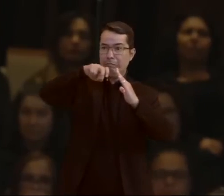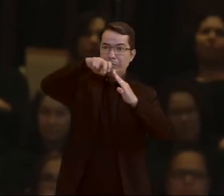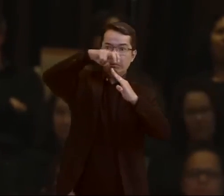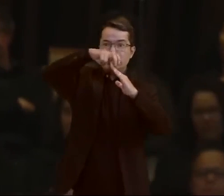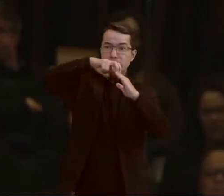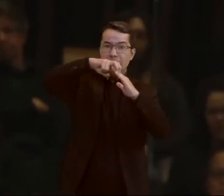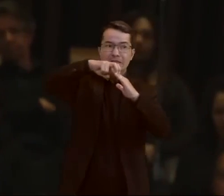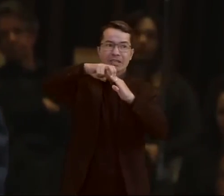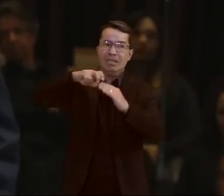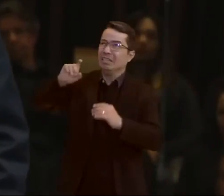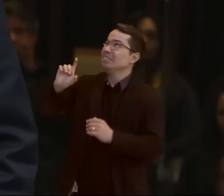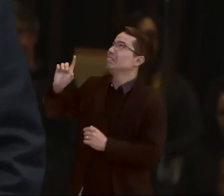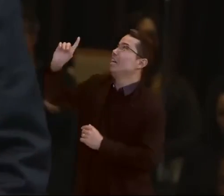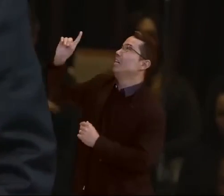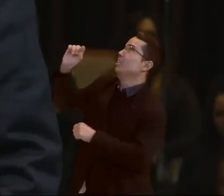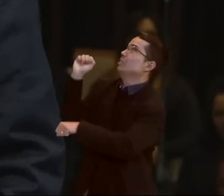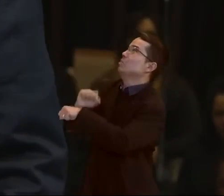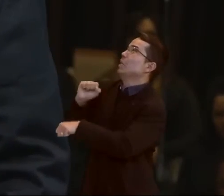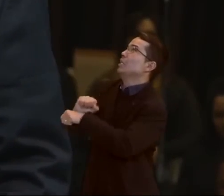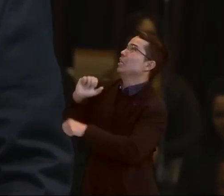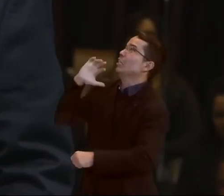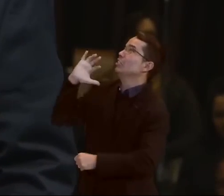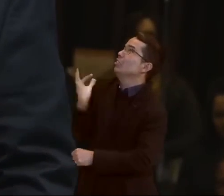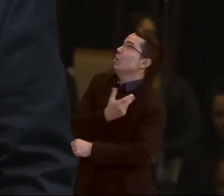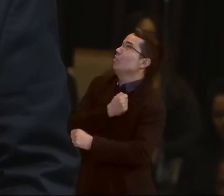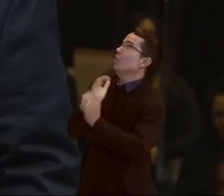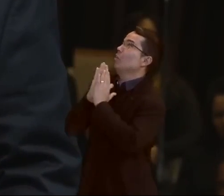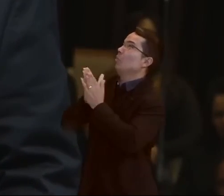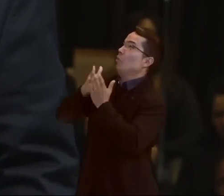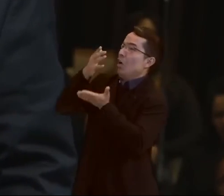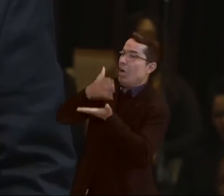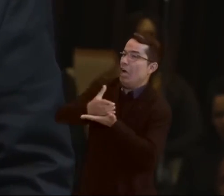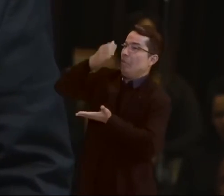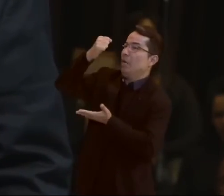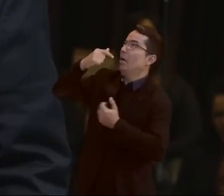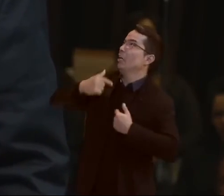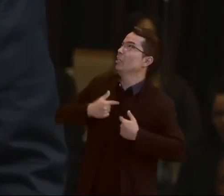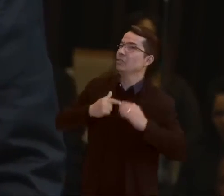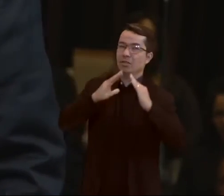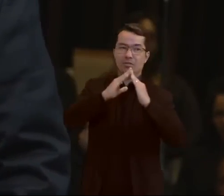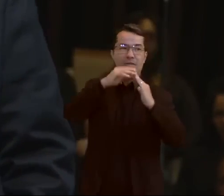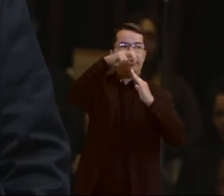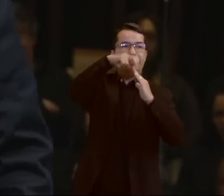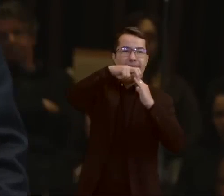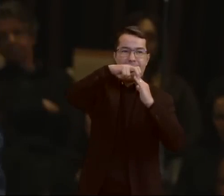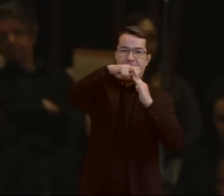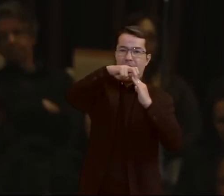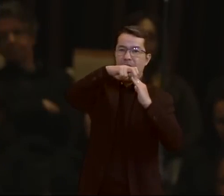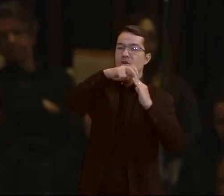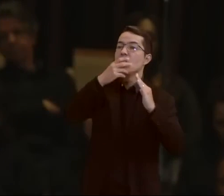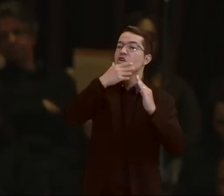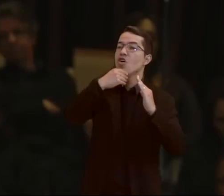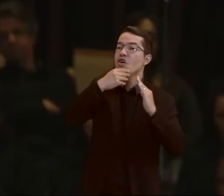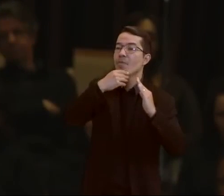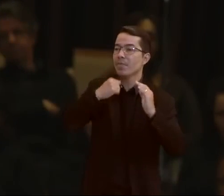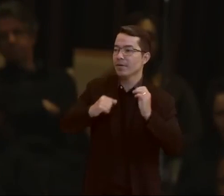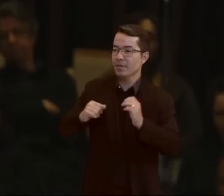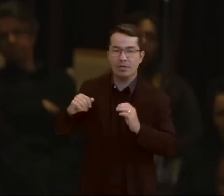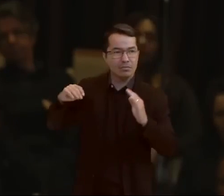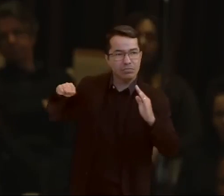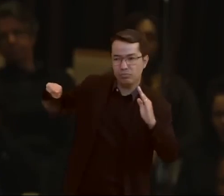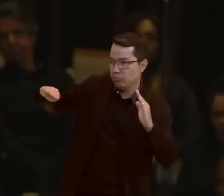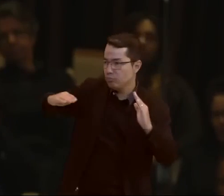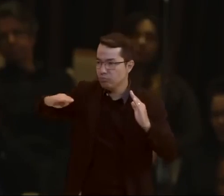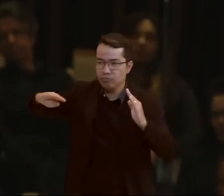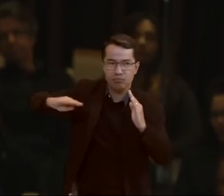eu estou esperando a tua salvação, o Senhor vai me arrebatar daqui, o Senhor vai tirar daqui. Aí vem um cidadão com um barquinho